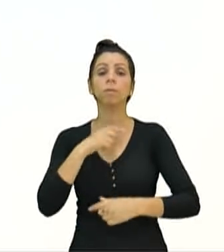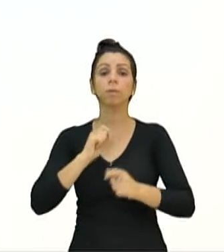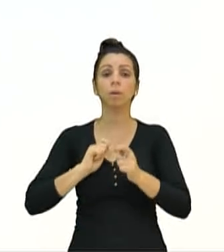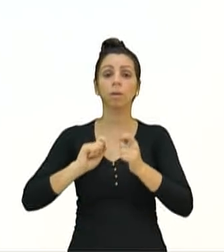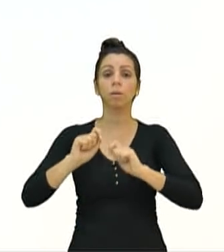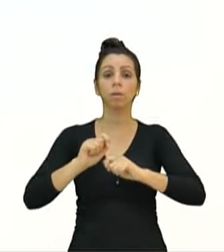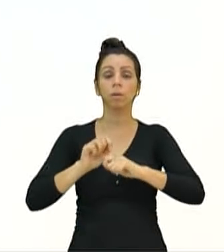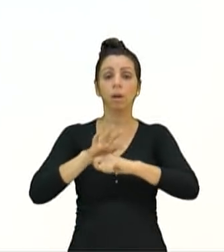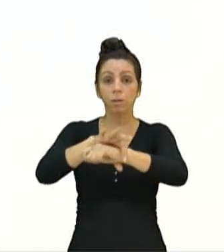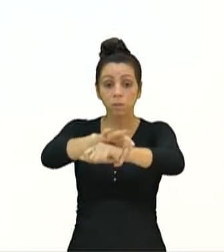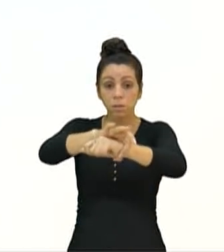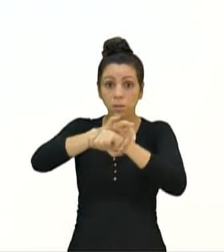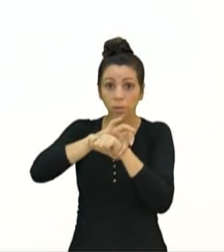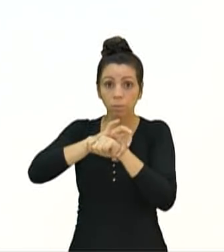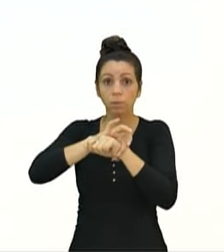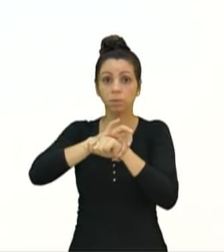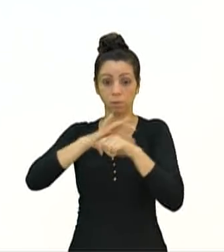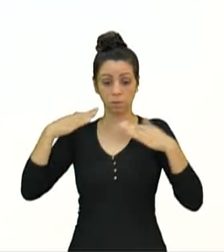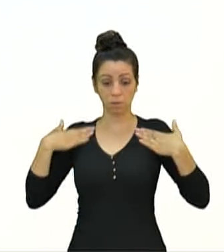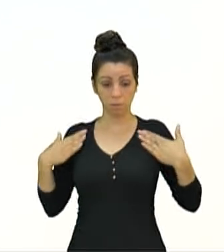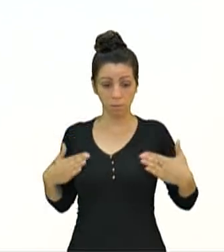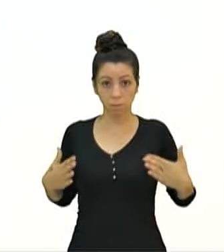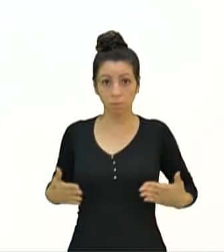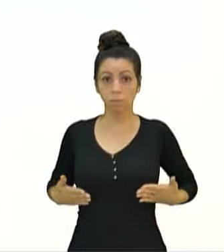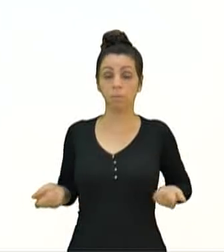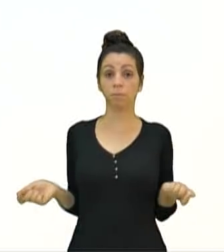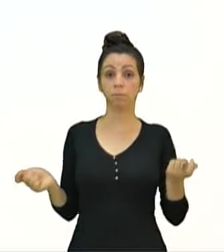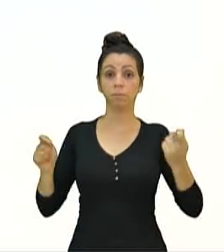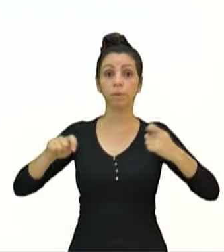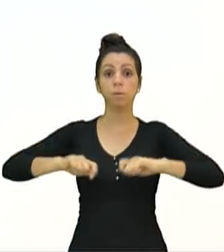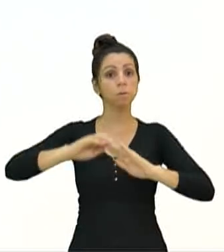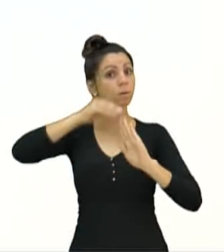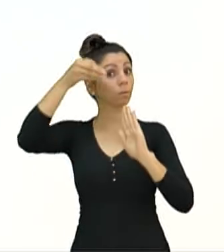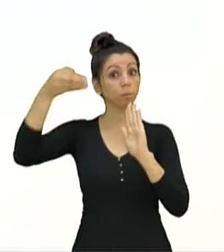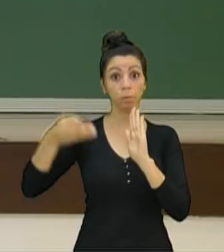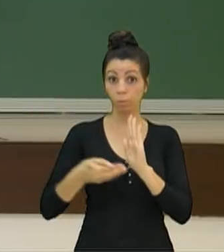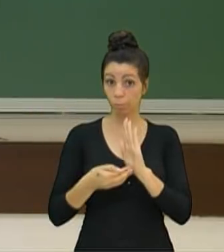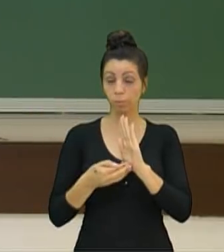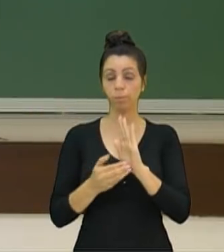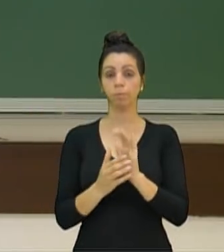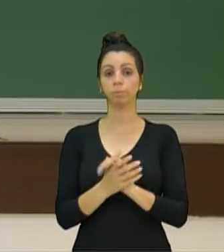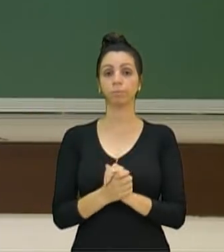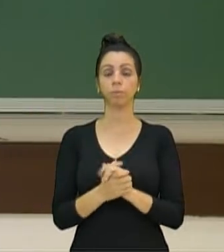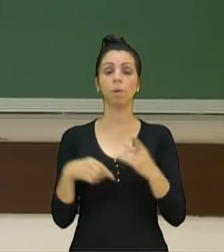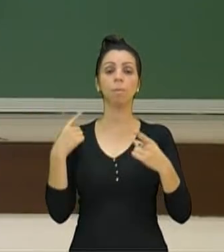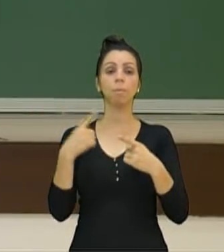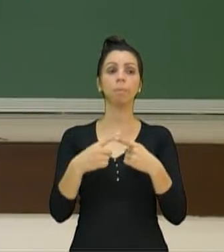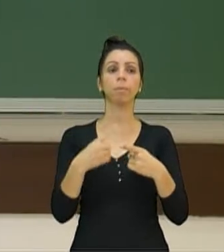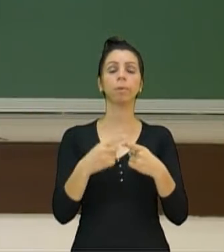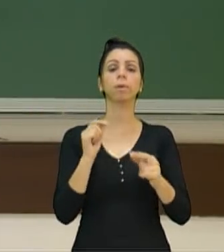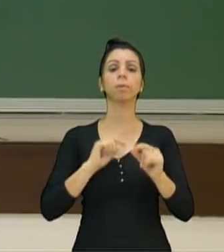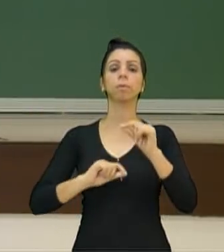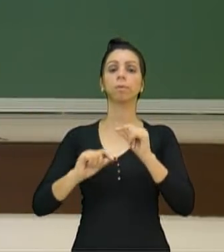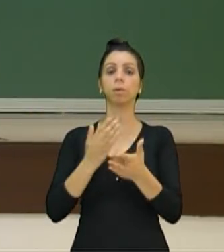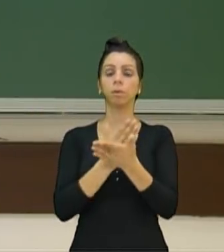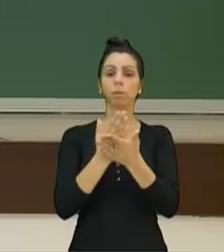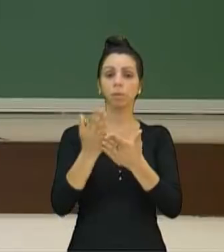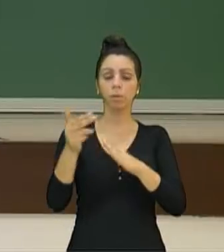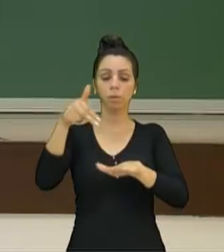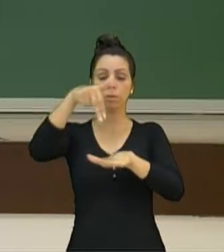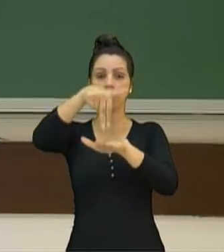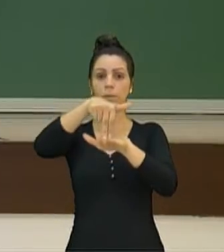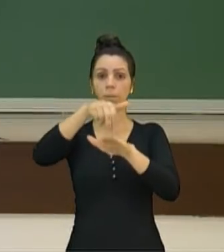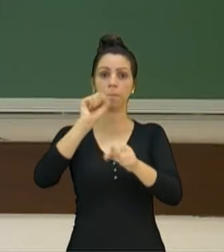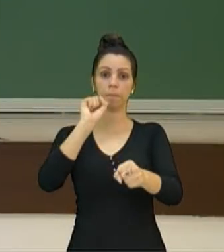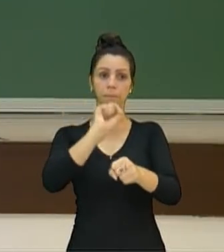controle do atleta sobre o próprio corpo deve ser total. Então, muitas vezes, essa posição inicial ela pode ser